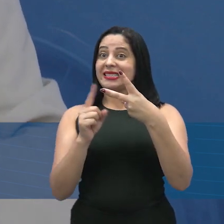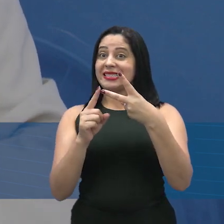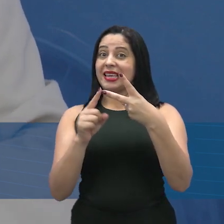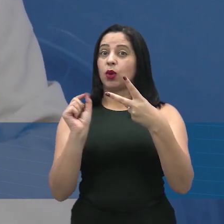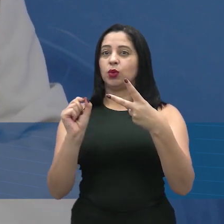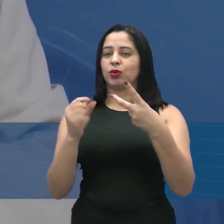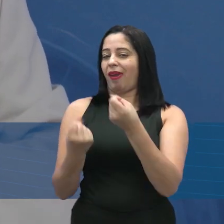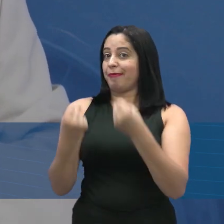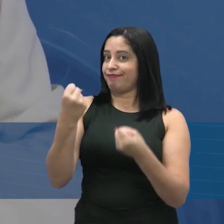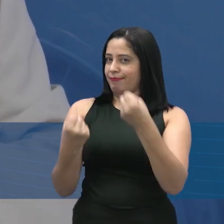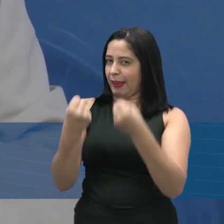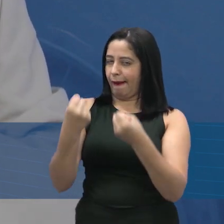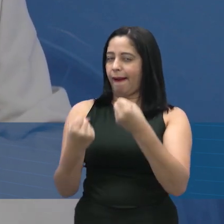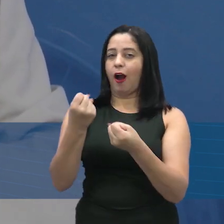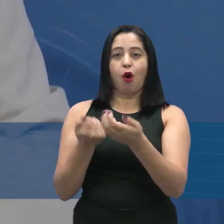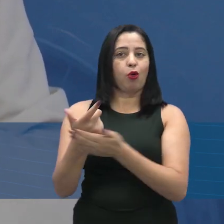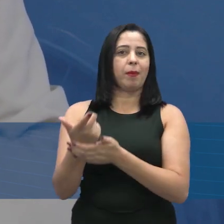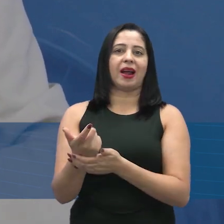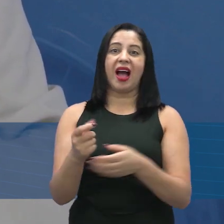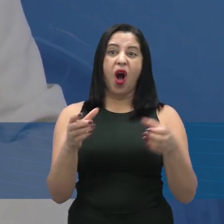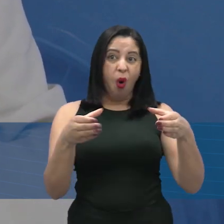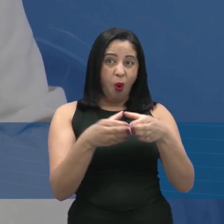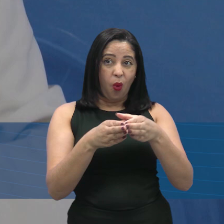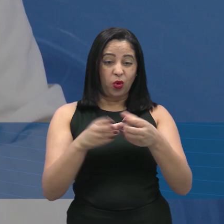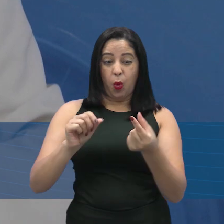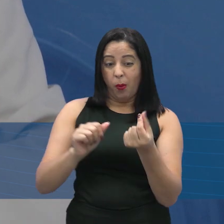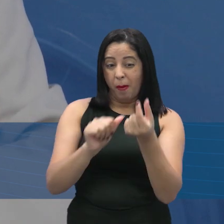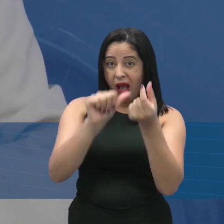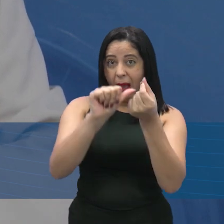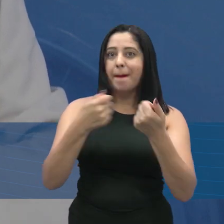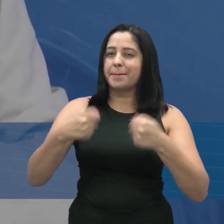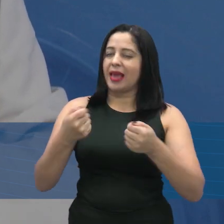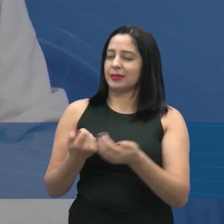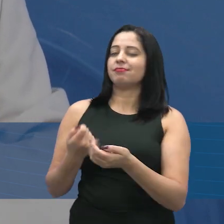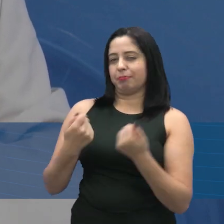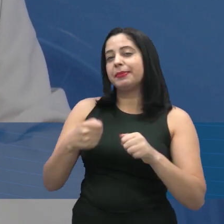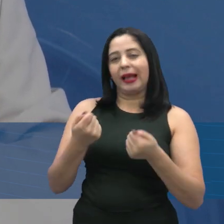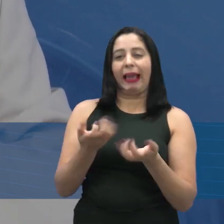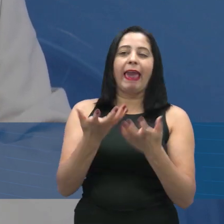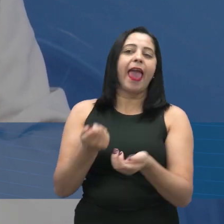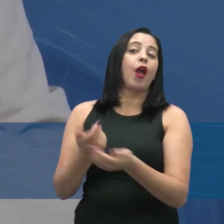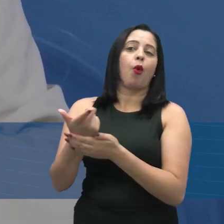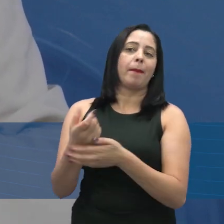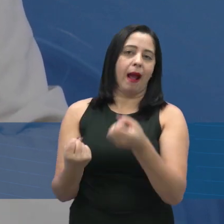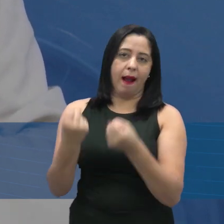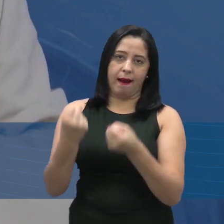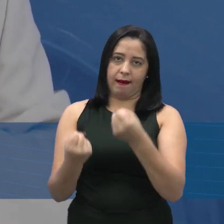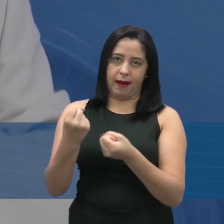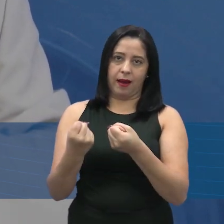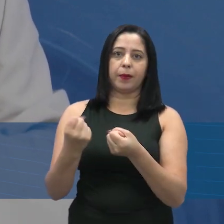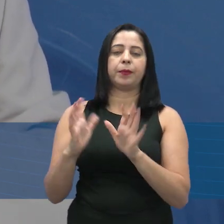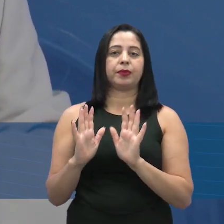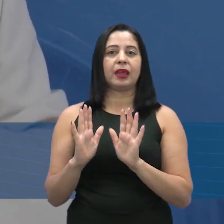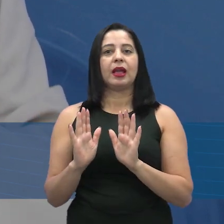item, automóveis. A classe média deseja ter um automóvel. Então, ainda que uma parte da classe